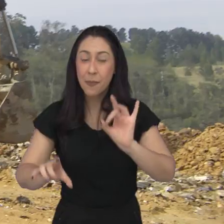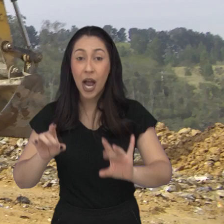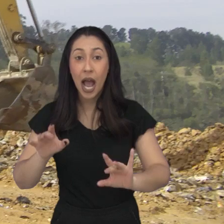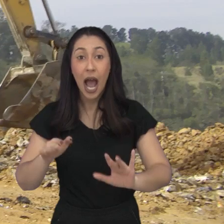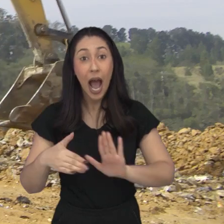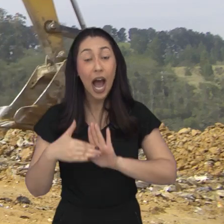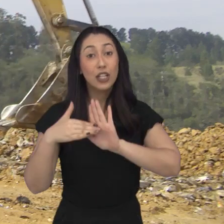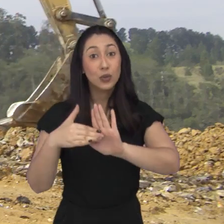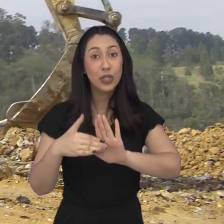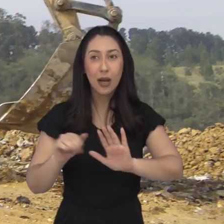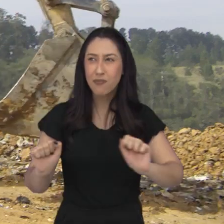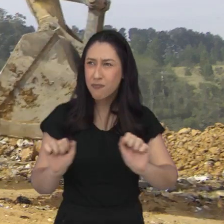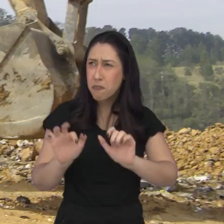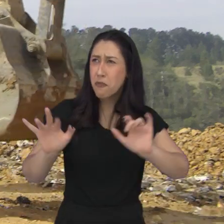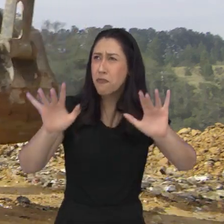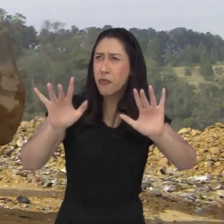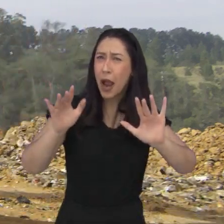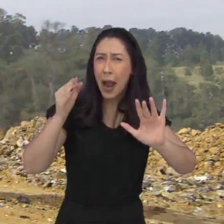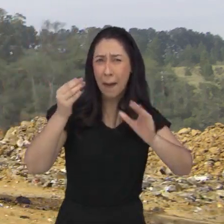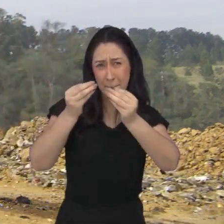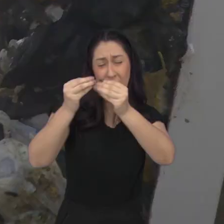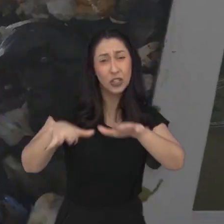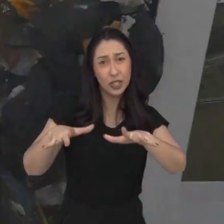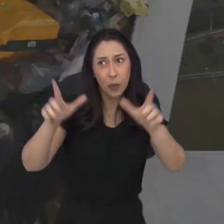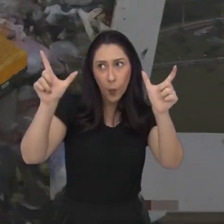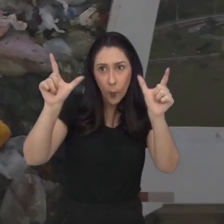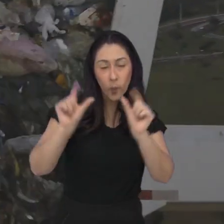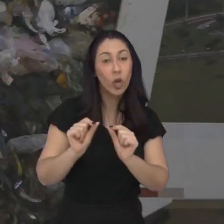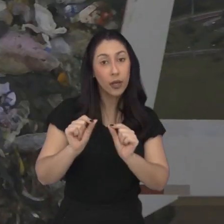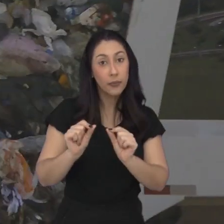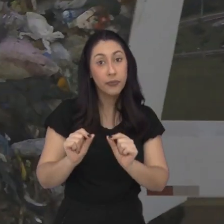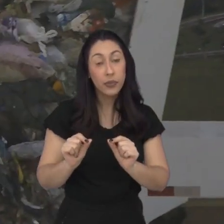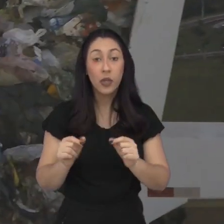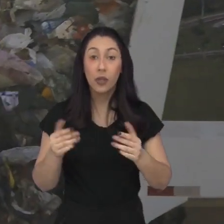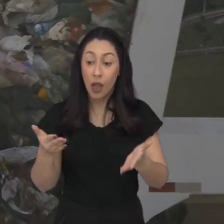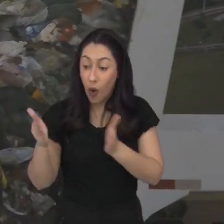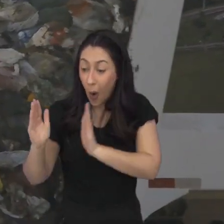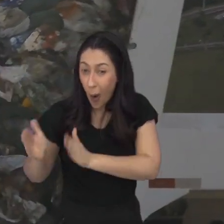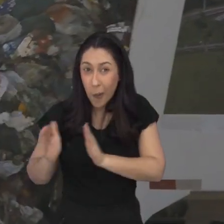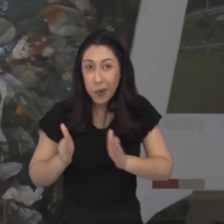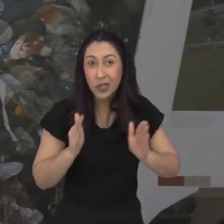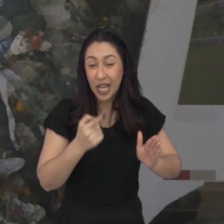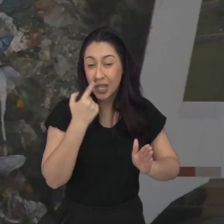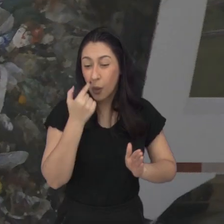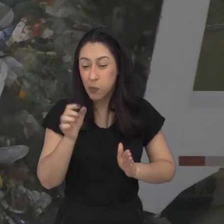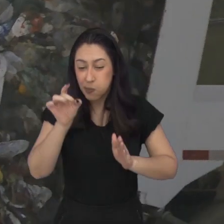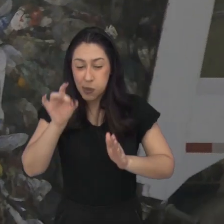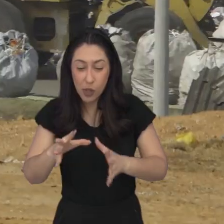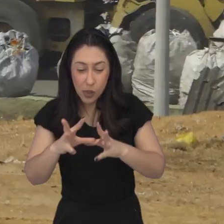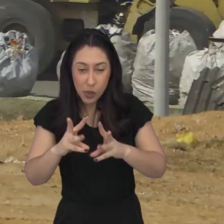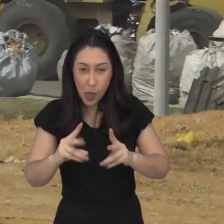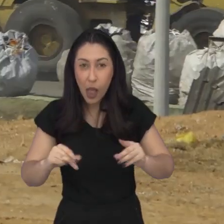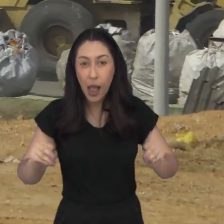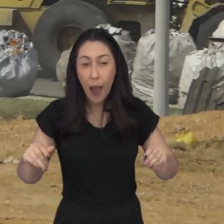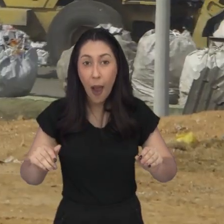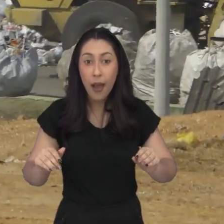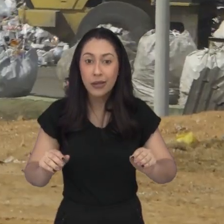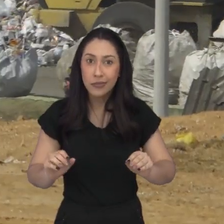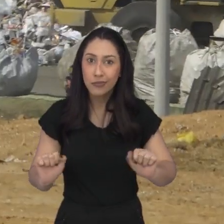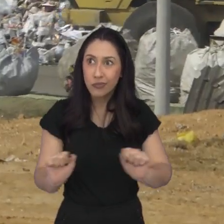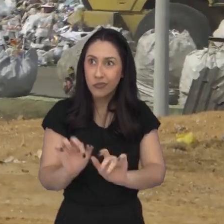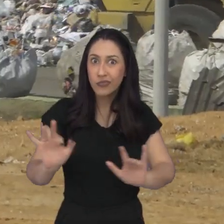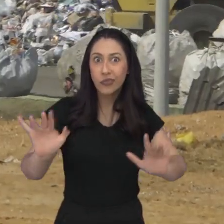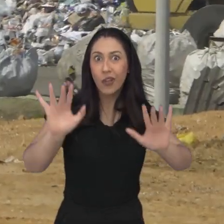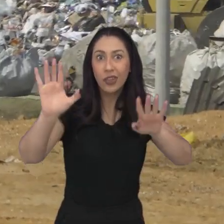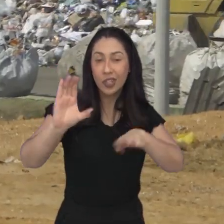gases que provocam o aquecimento do planeta. O processo de decomposição do lixo nos aterros produz o gás